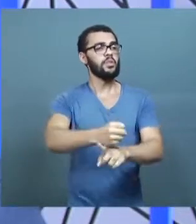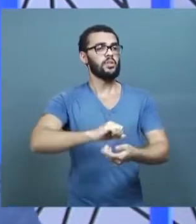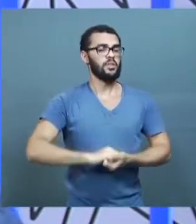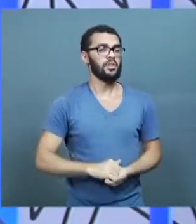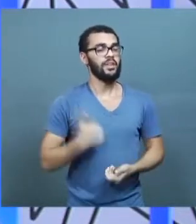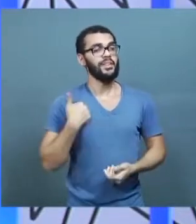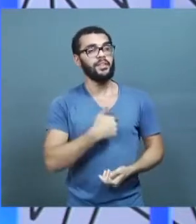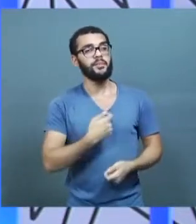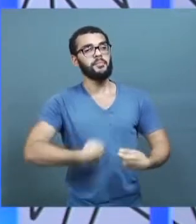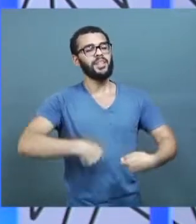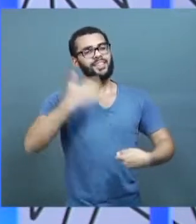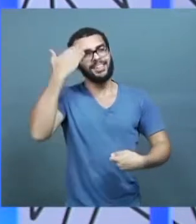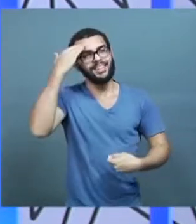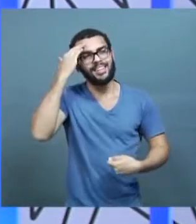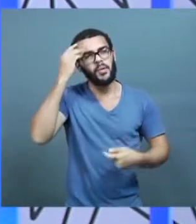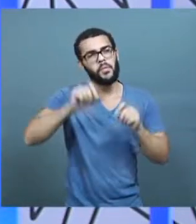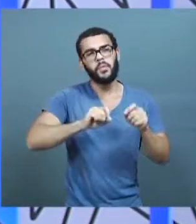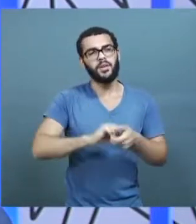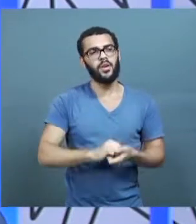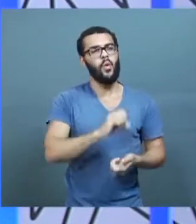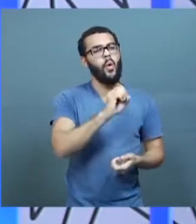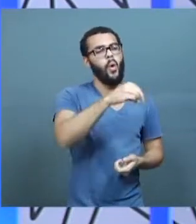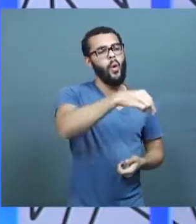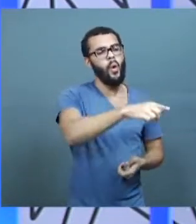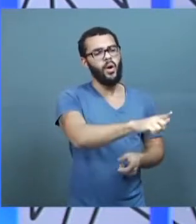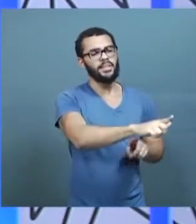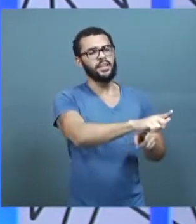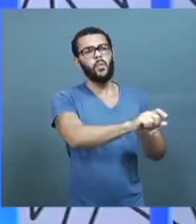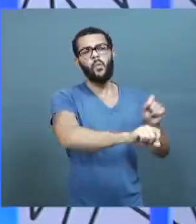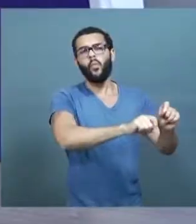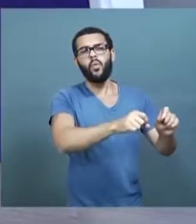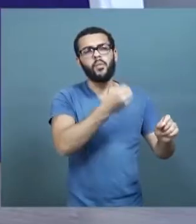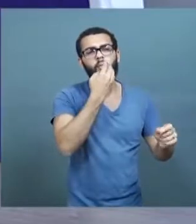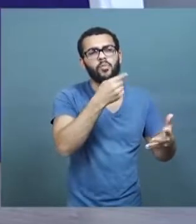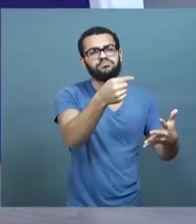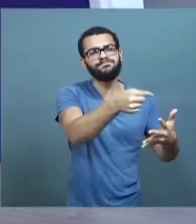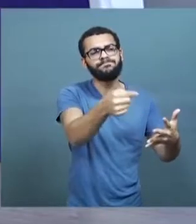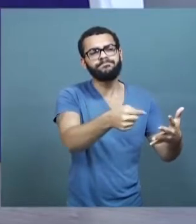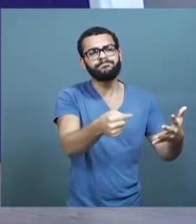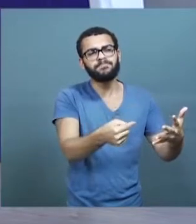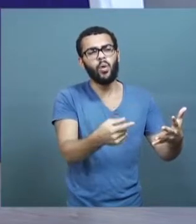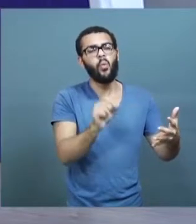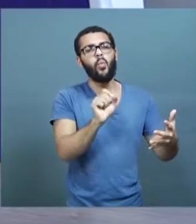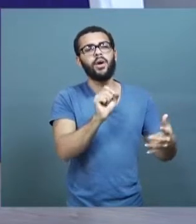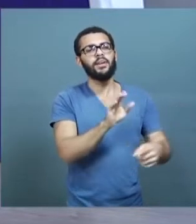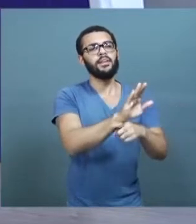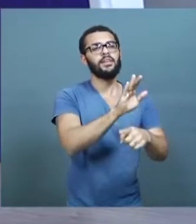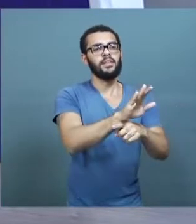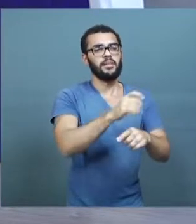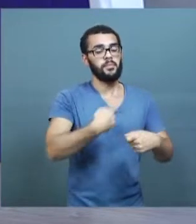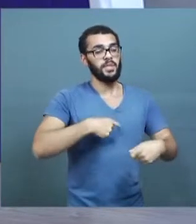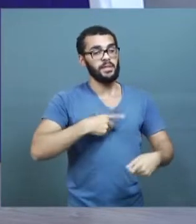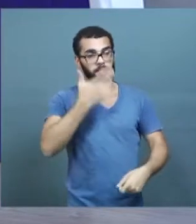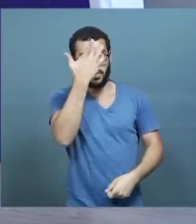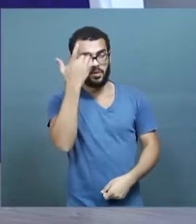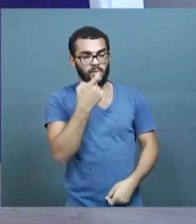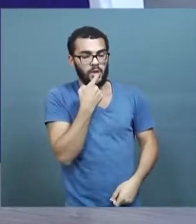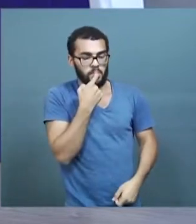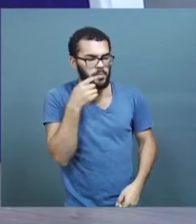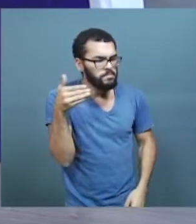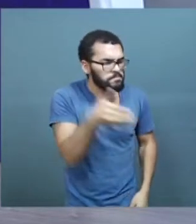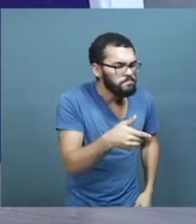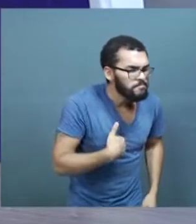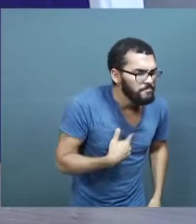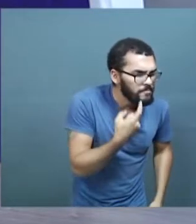o que a ONG faz de benefício e o que ele tem mostrado. Acompanhar de perto, né, esse trabalho de perto. Bonito. E é isso que a gente chama muito a sociedade,